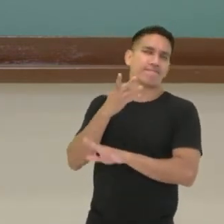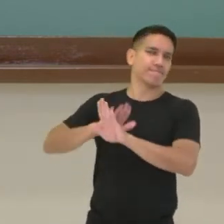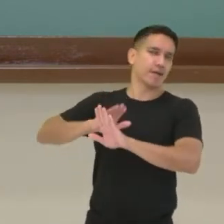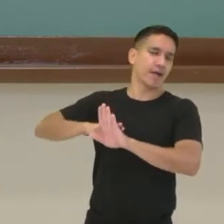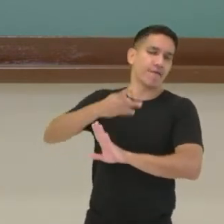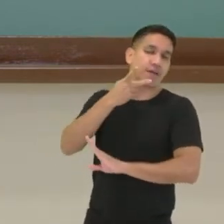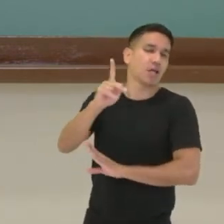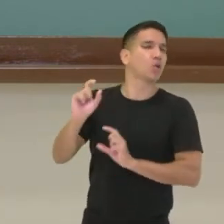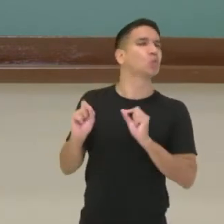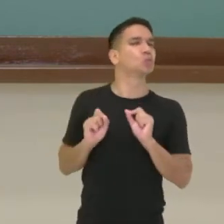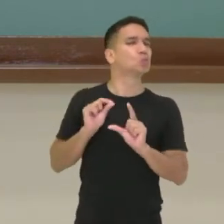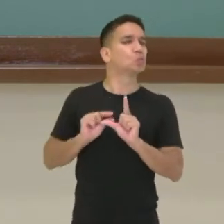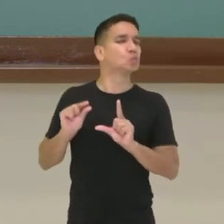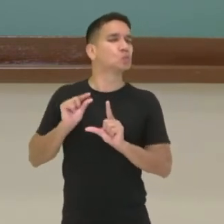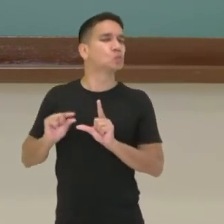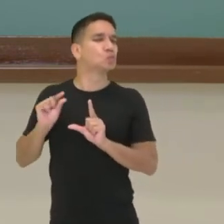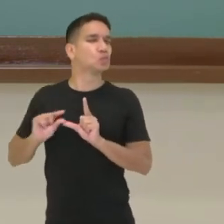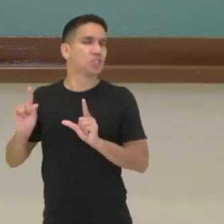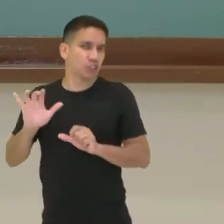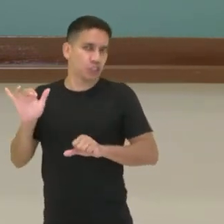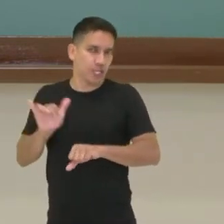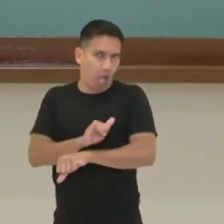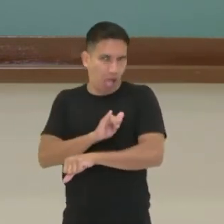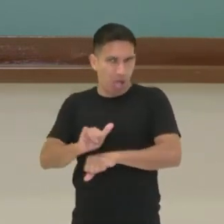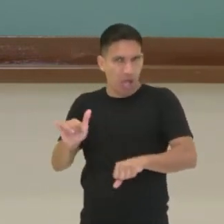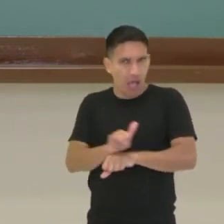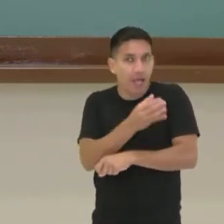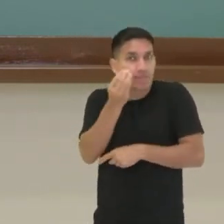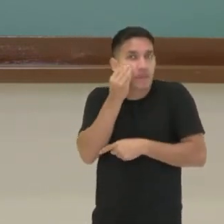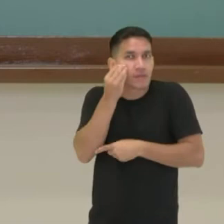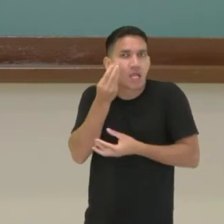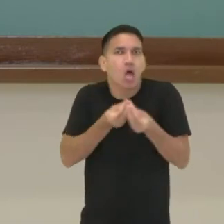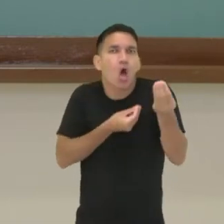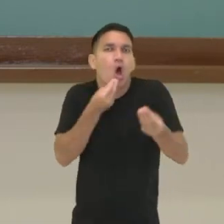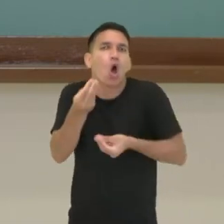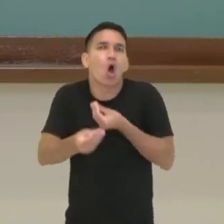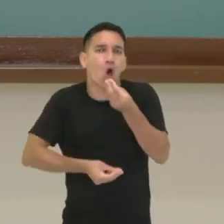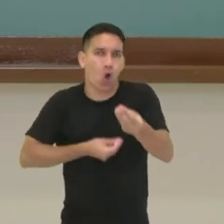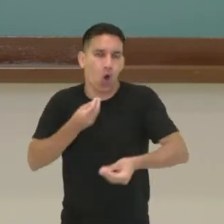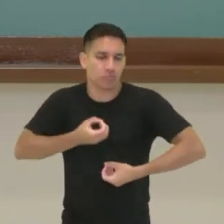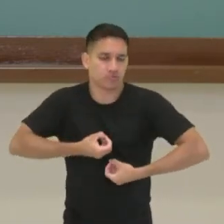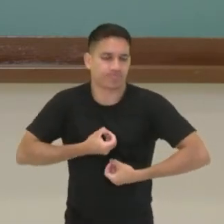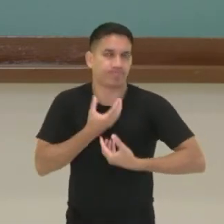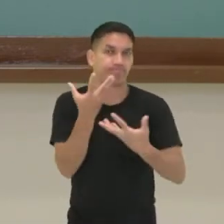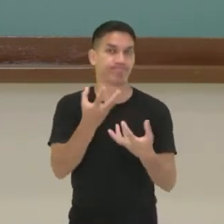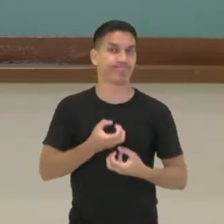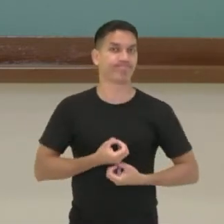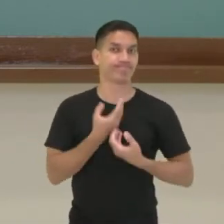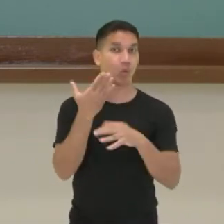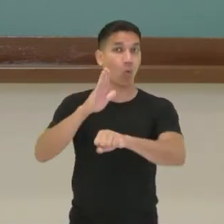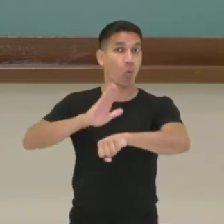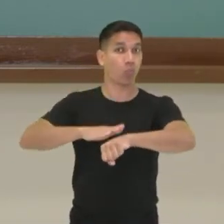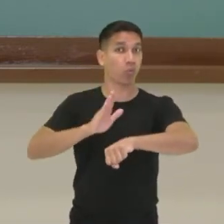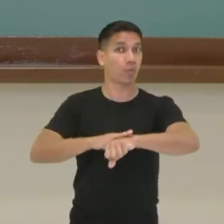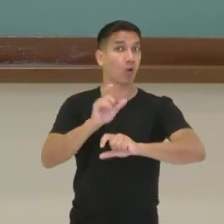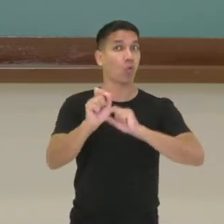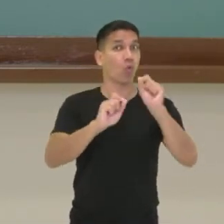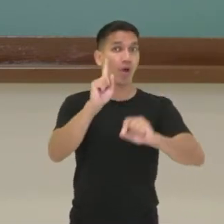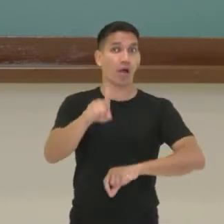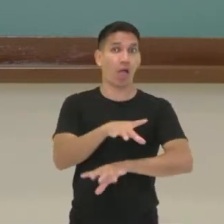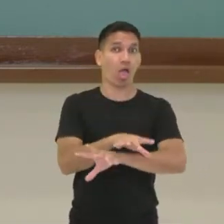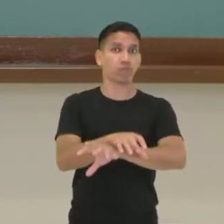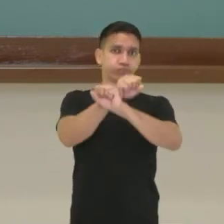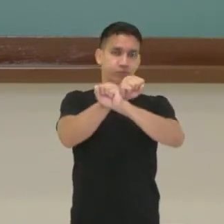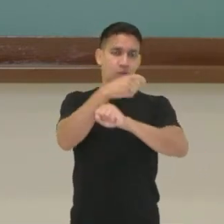nas entrelinhas, né? Então ele usa subterfúgios para conseguir se expressar no momento de grande censura